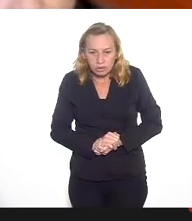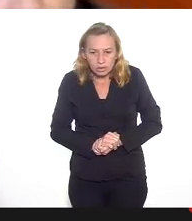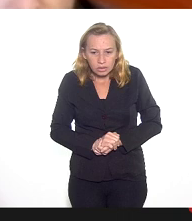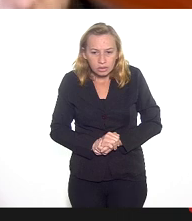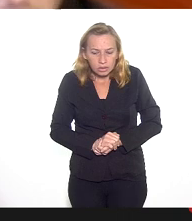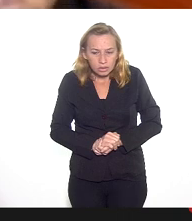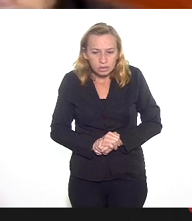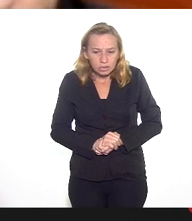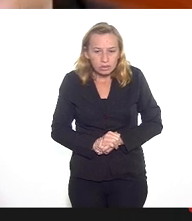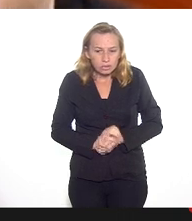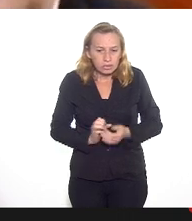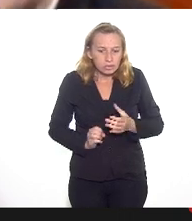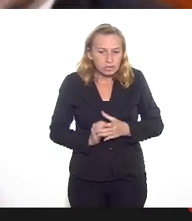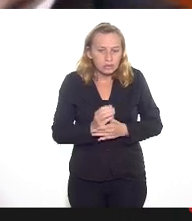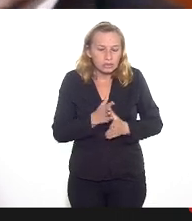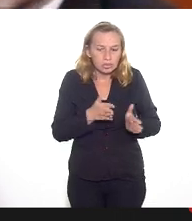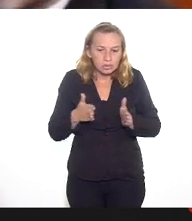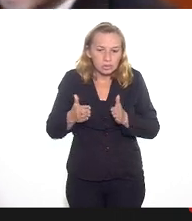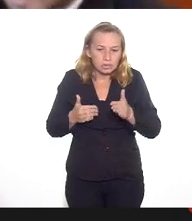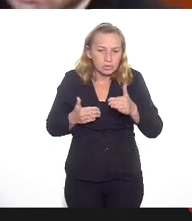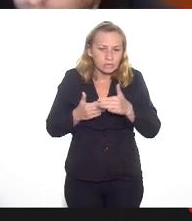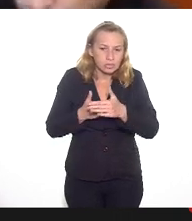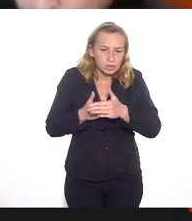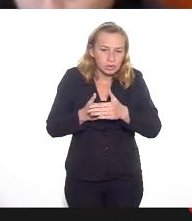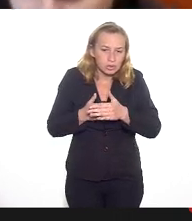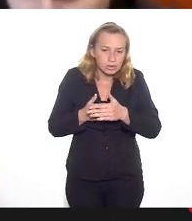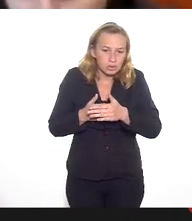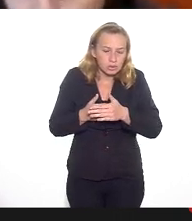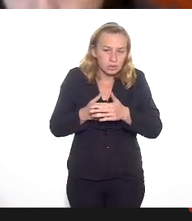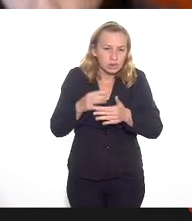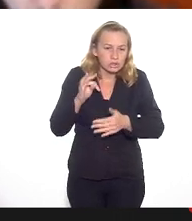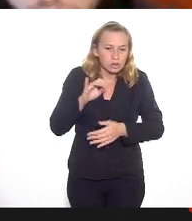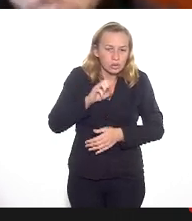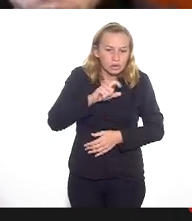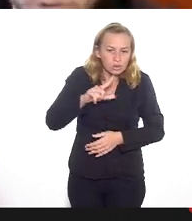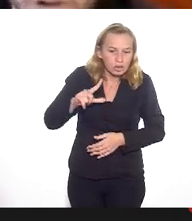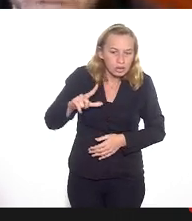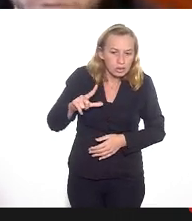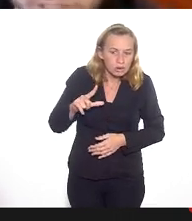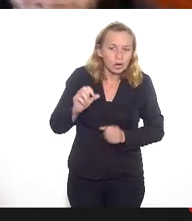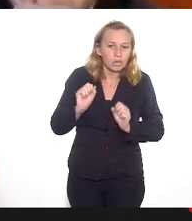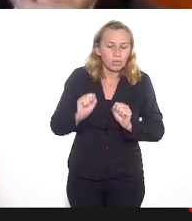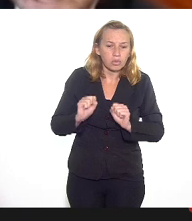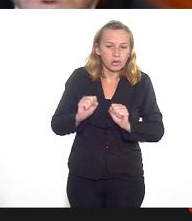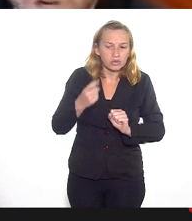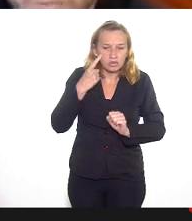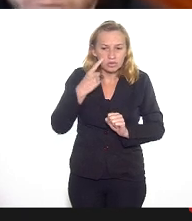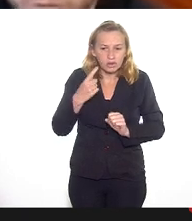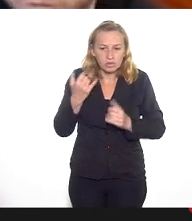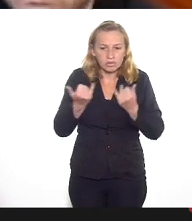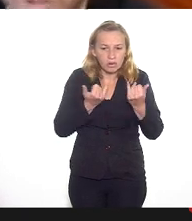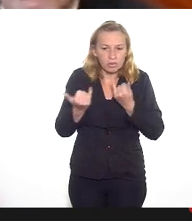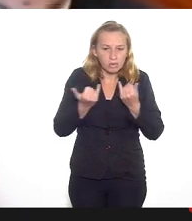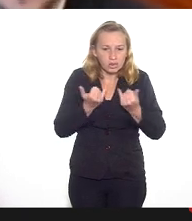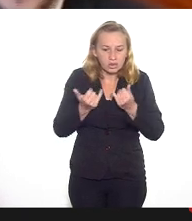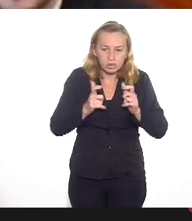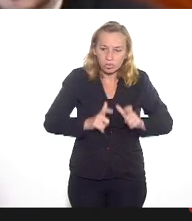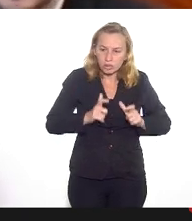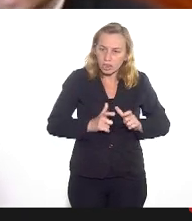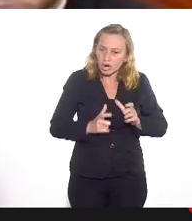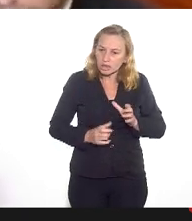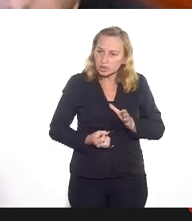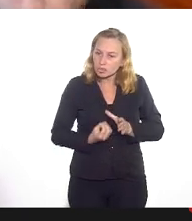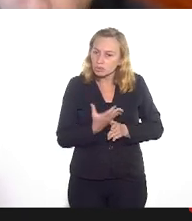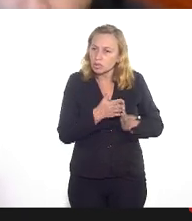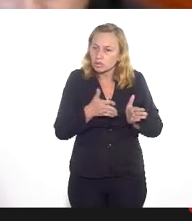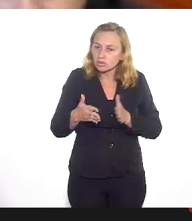com a produção interrompida. A Total, eu preciso confirmar a informação se eles têm algum campo produtor